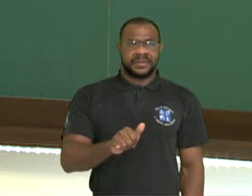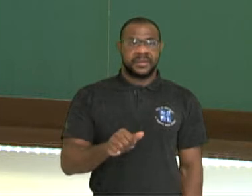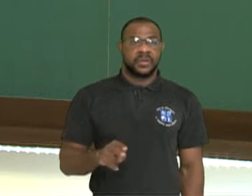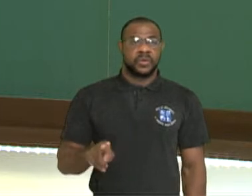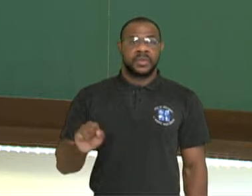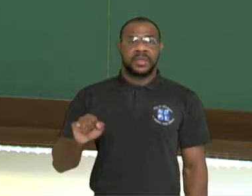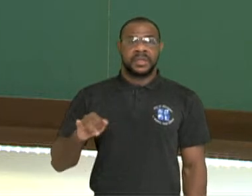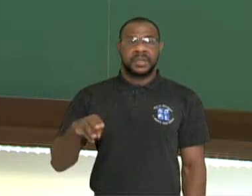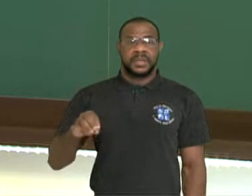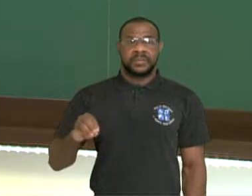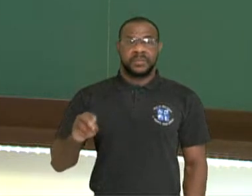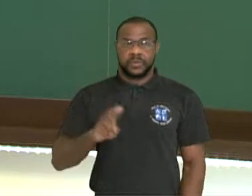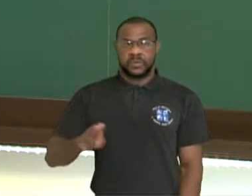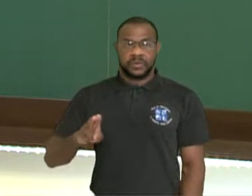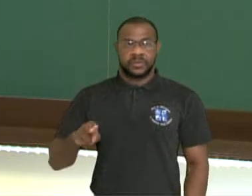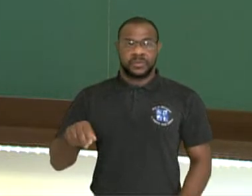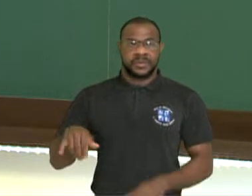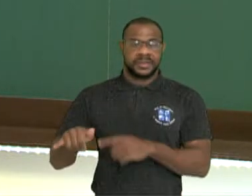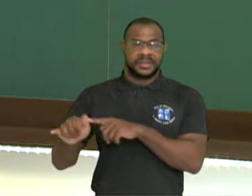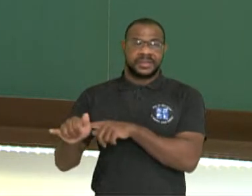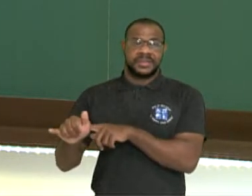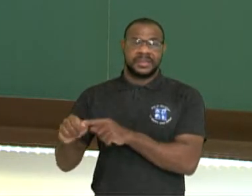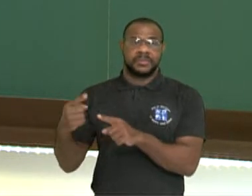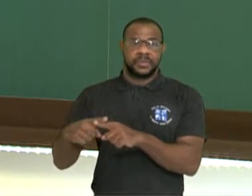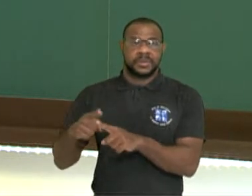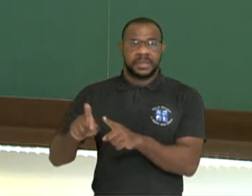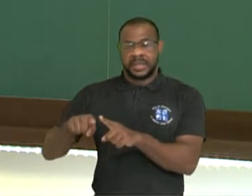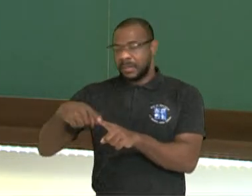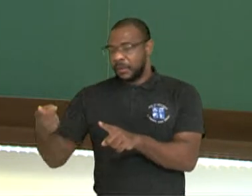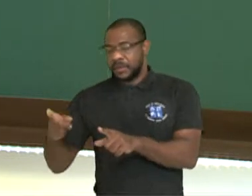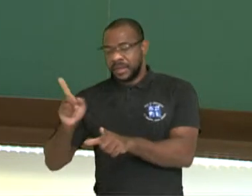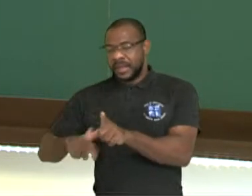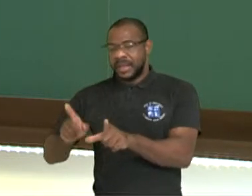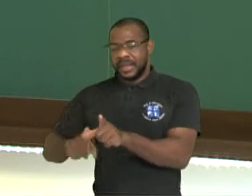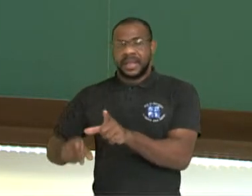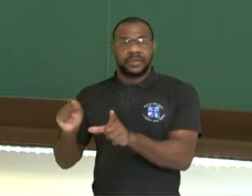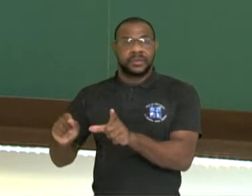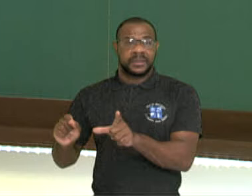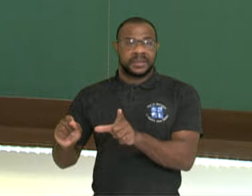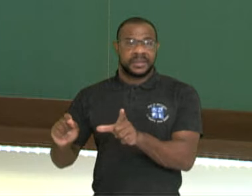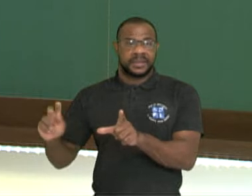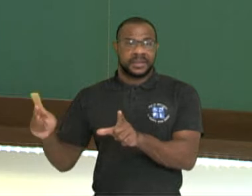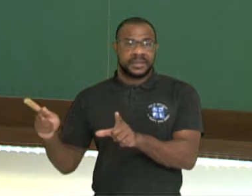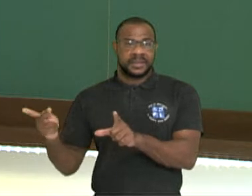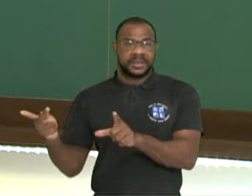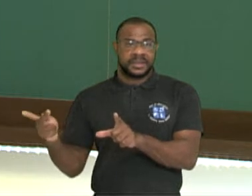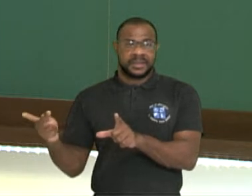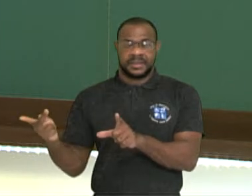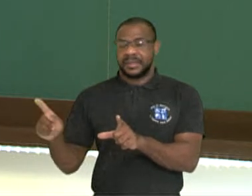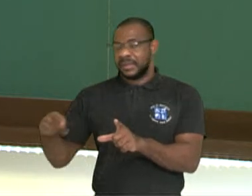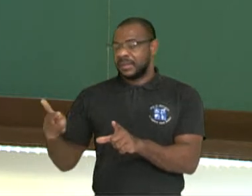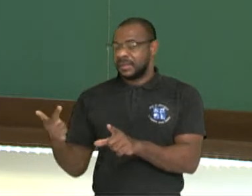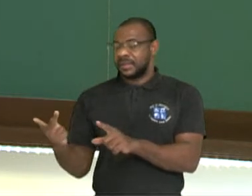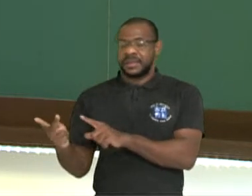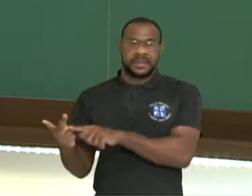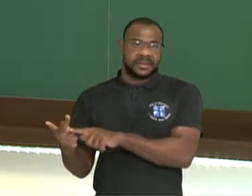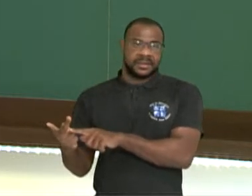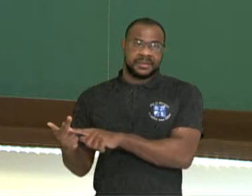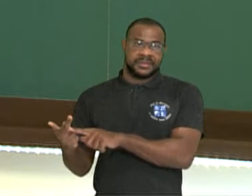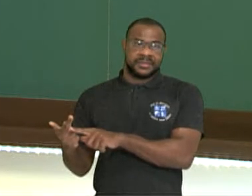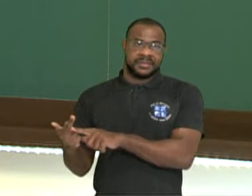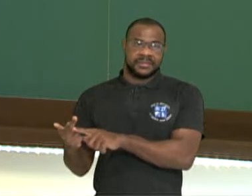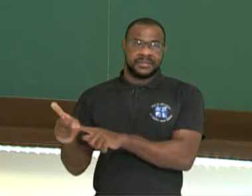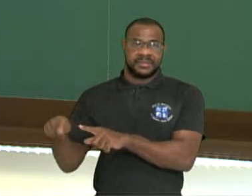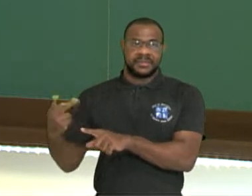la I porque a próxima letra é uma vocal. Depois do H e o I, a próxima